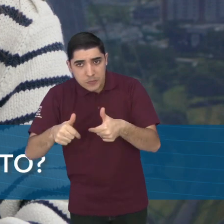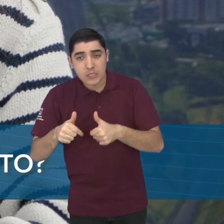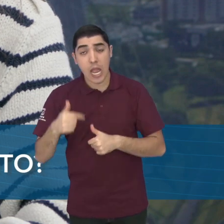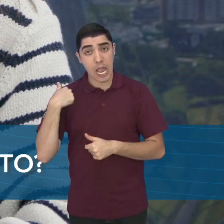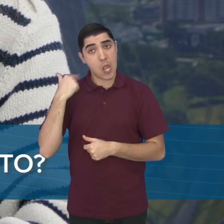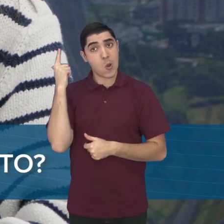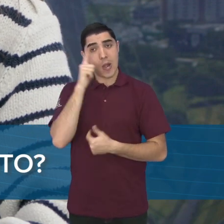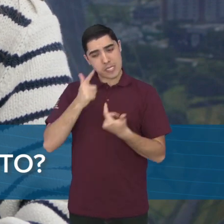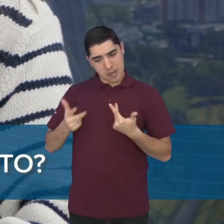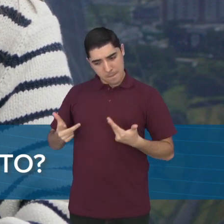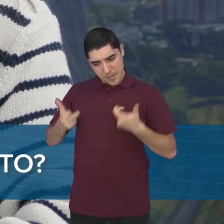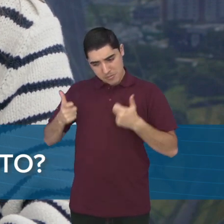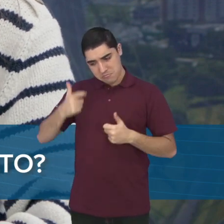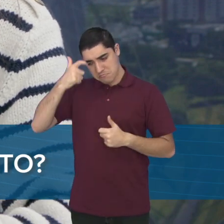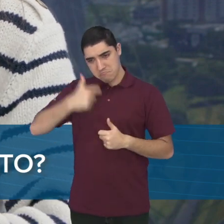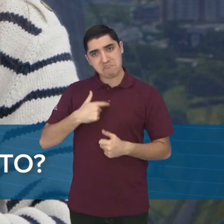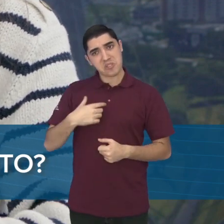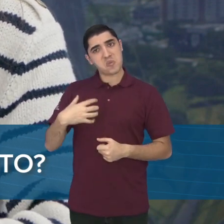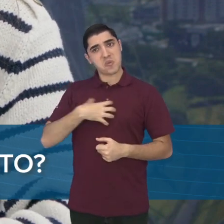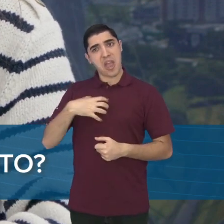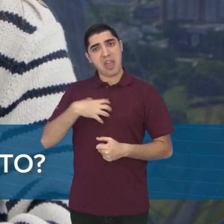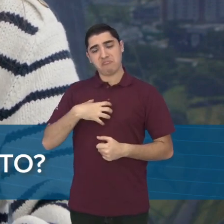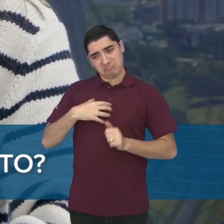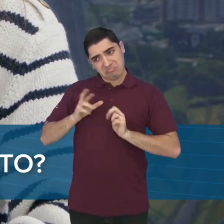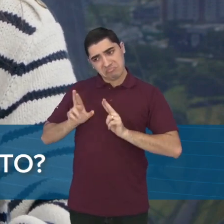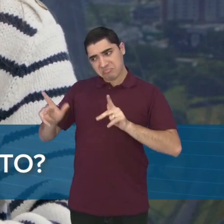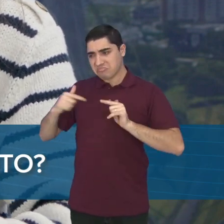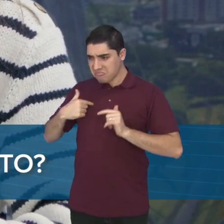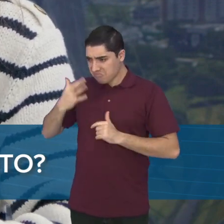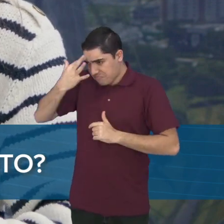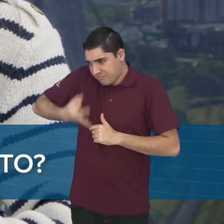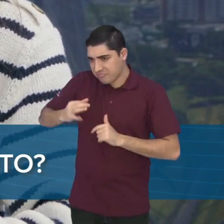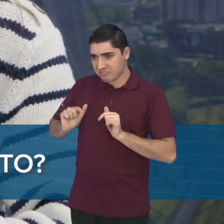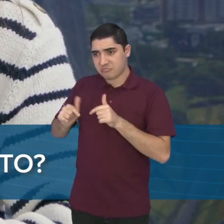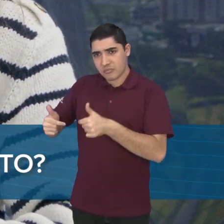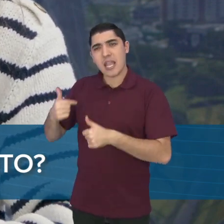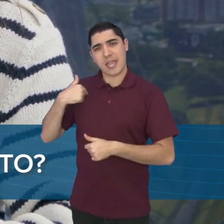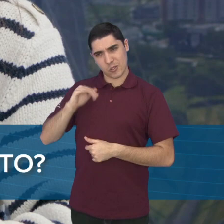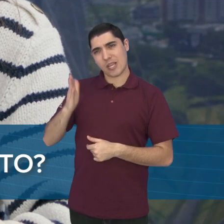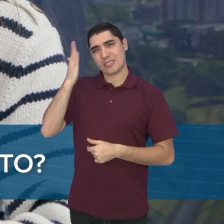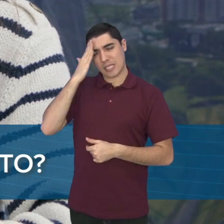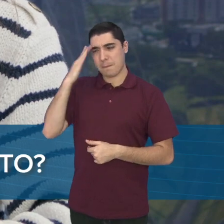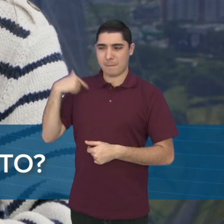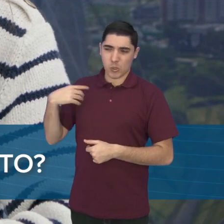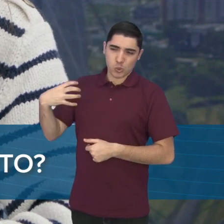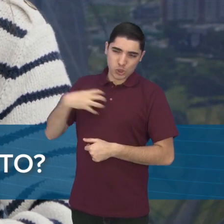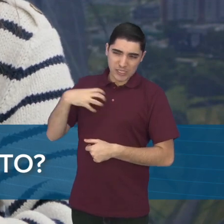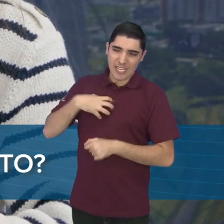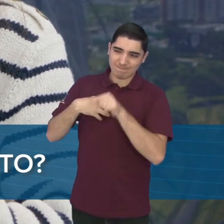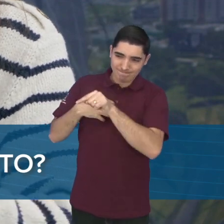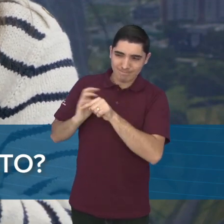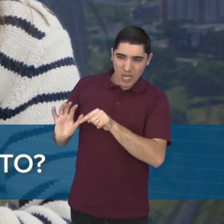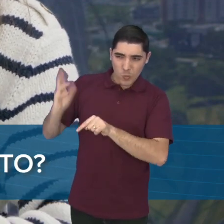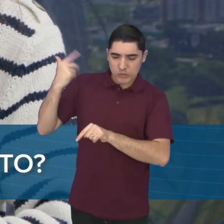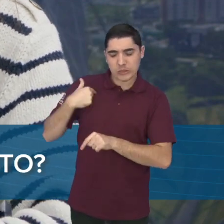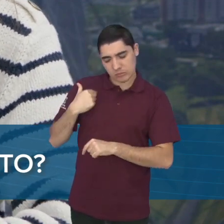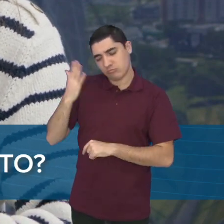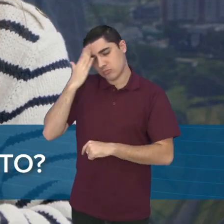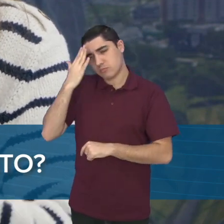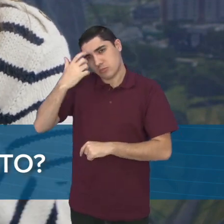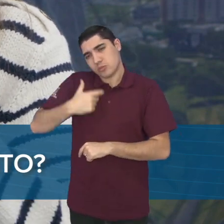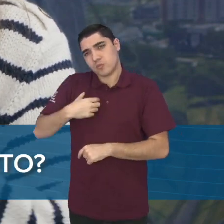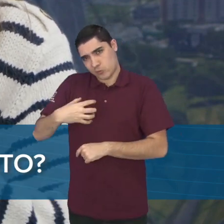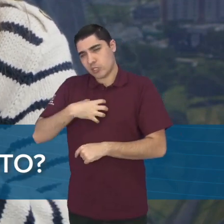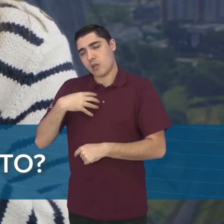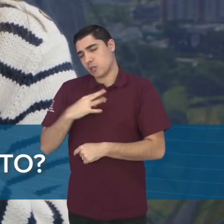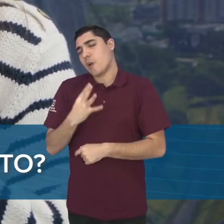se perceber, eu acho que consegue ter essas mudanças, né, que a gente falou. Então, poxa, eu sei como é que eu fico, eu sei como é que eu lido, o que eu posso fazer, né, diferente.